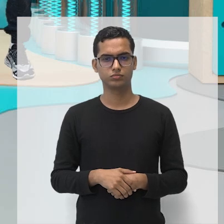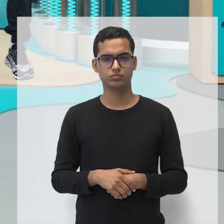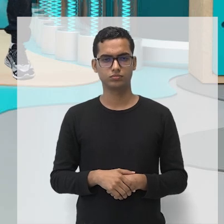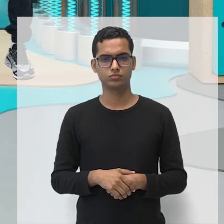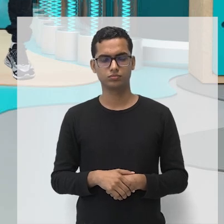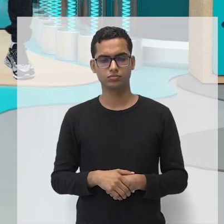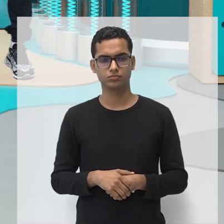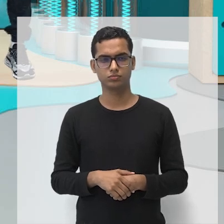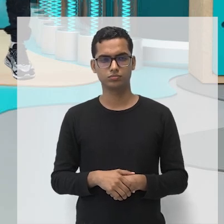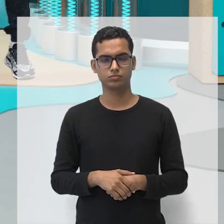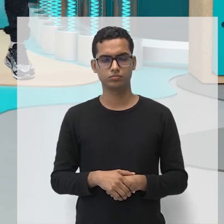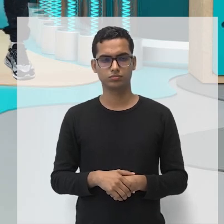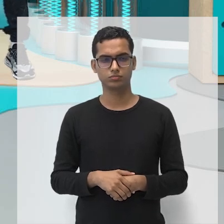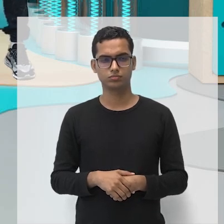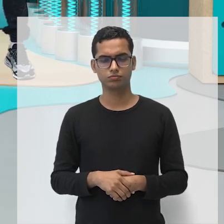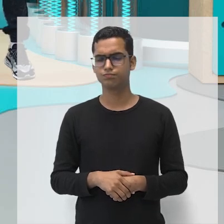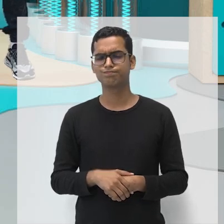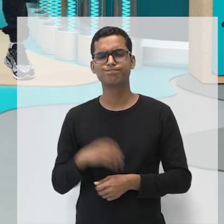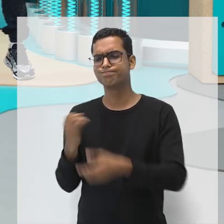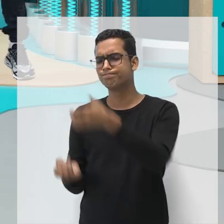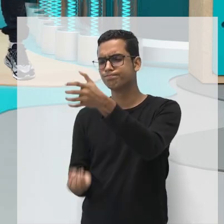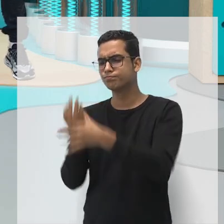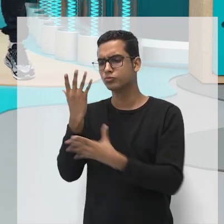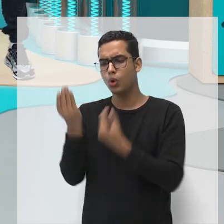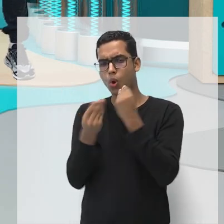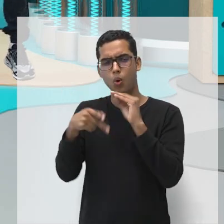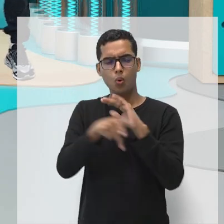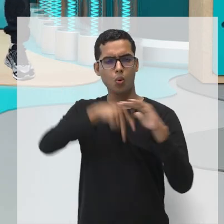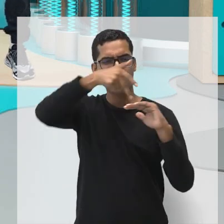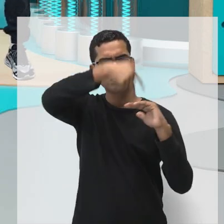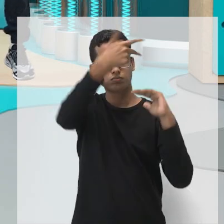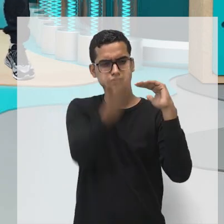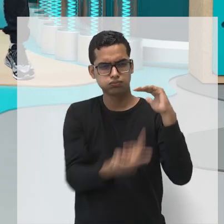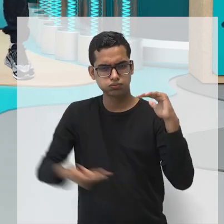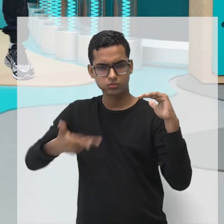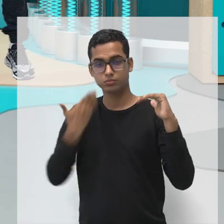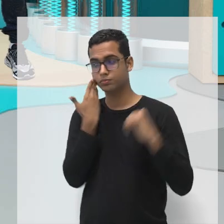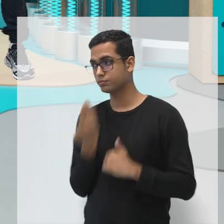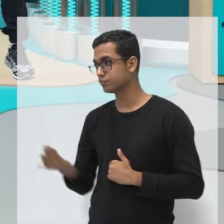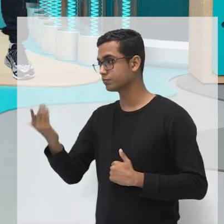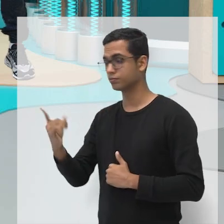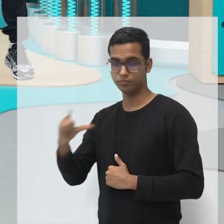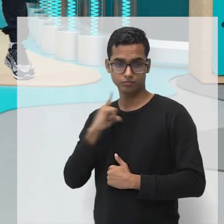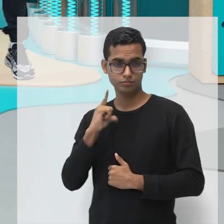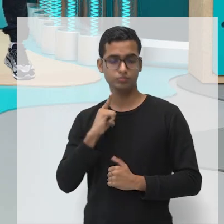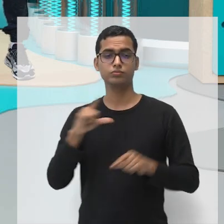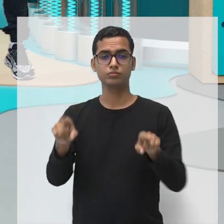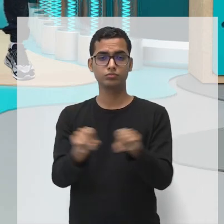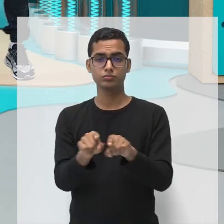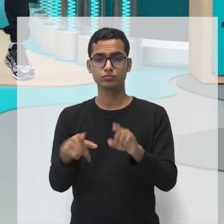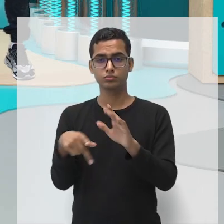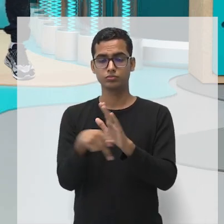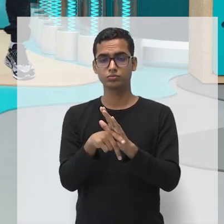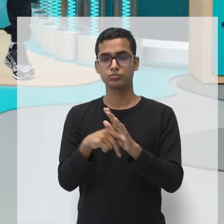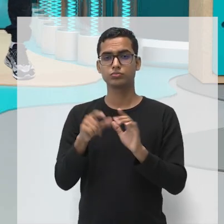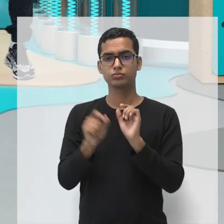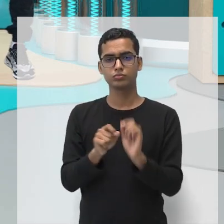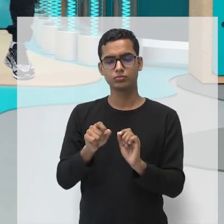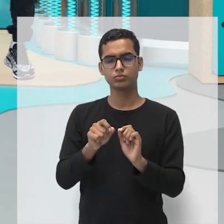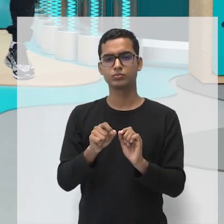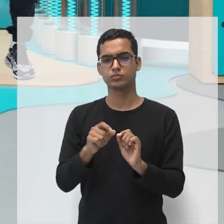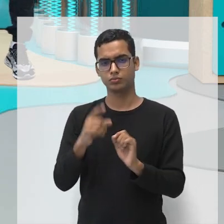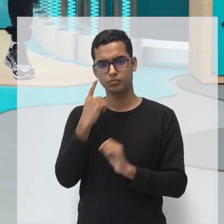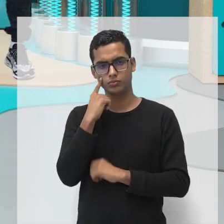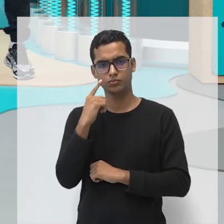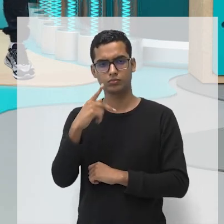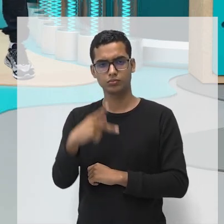Vamos falar um pouco sobre a origem do base jump. Olha só, os relatos de existência do paraquedas, eles existem